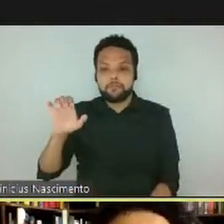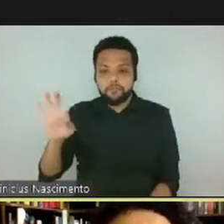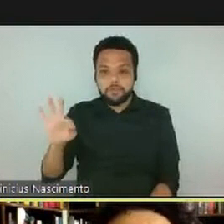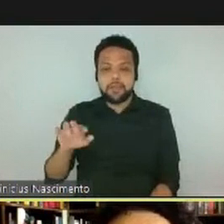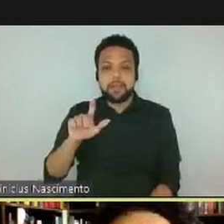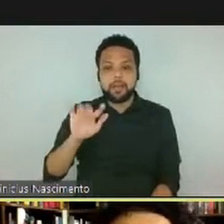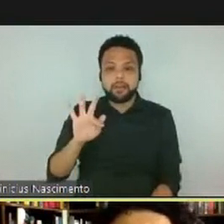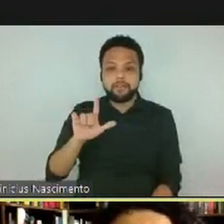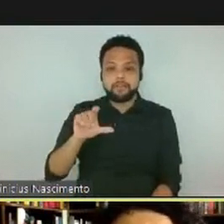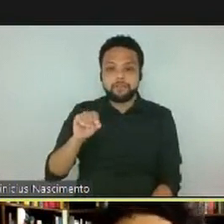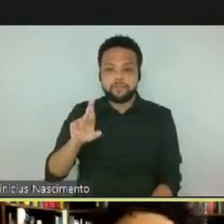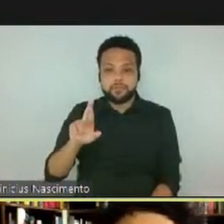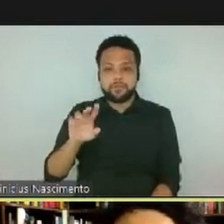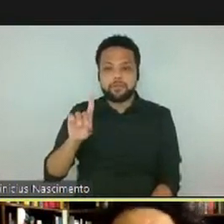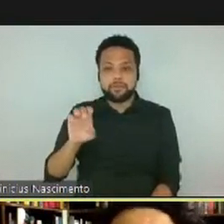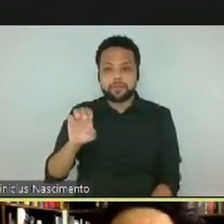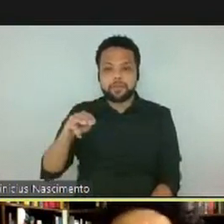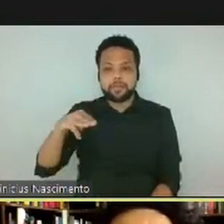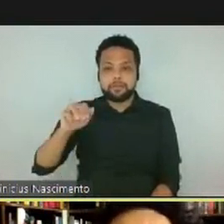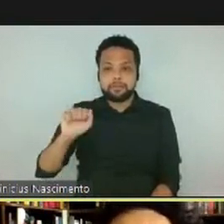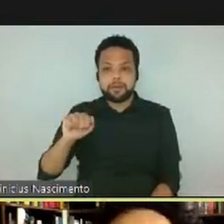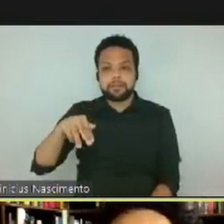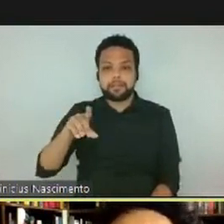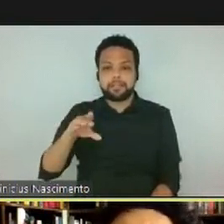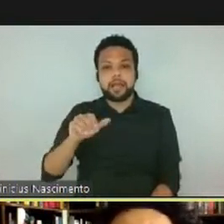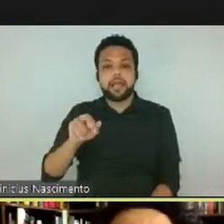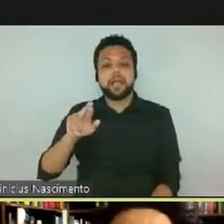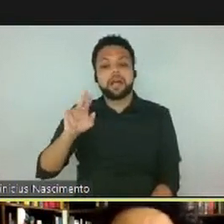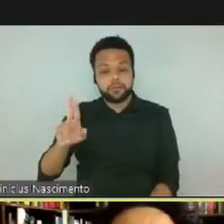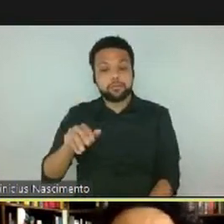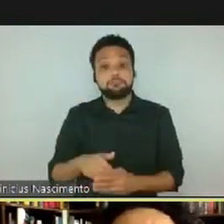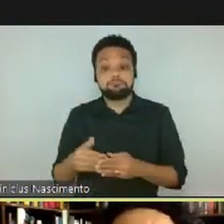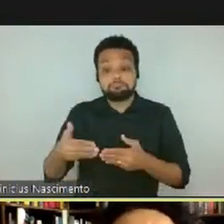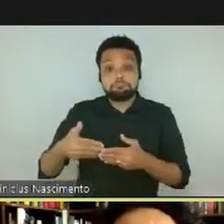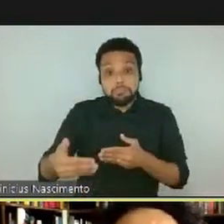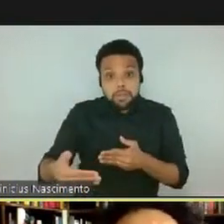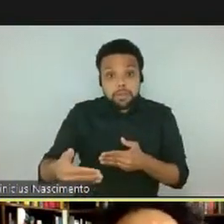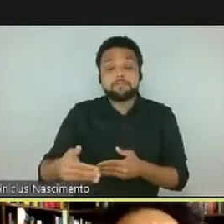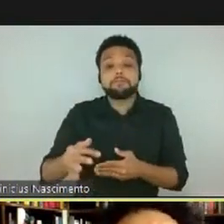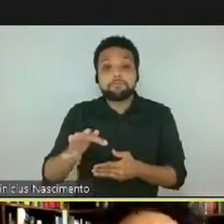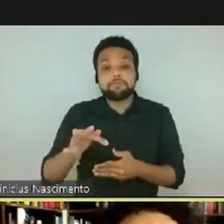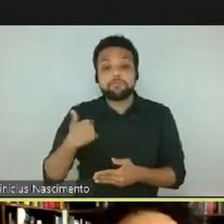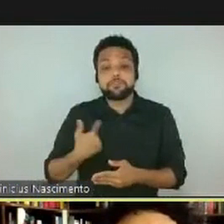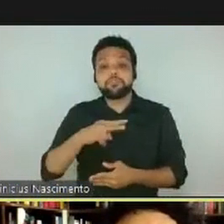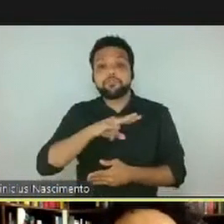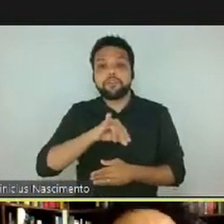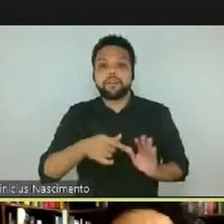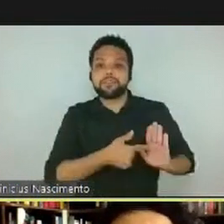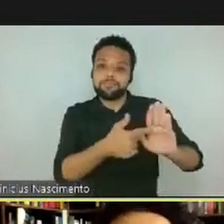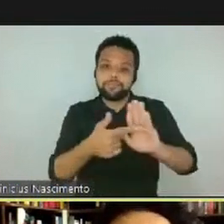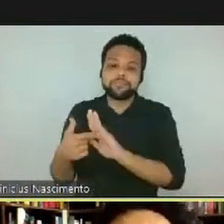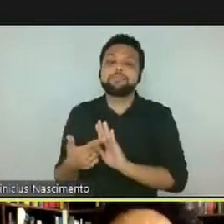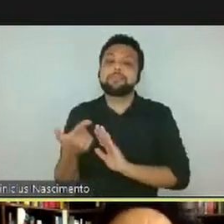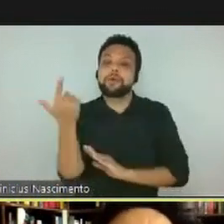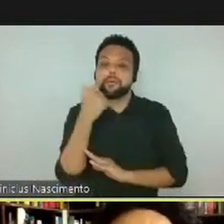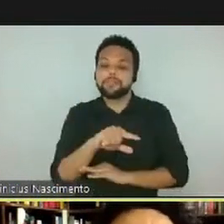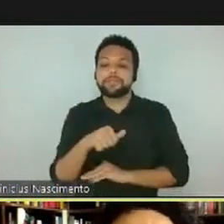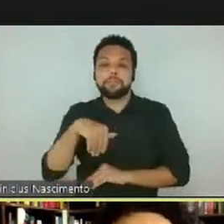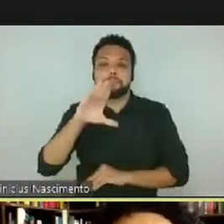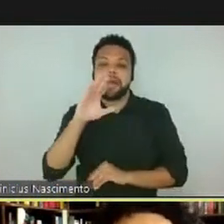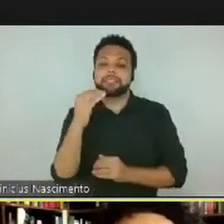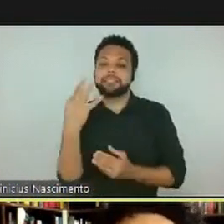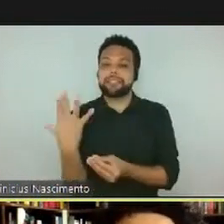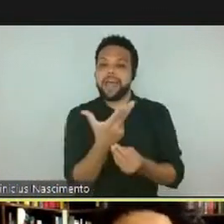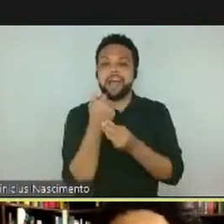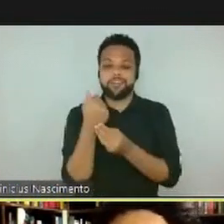Em breve faremos uma exposição com todos os desenhos para colorir ainda mais os dias do Jaguaré, com mais arte na vida